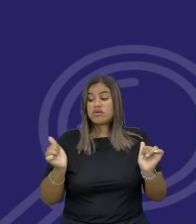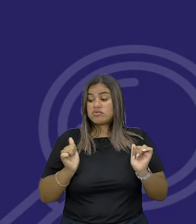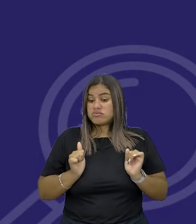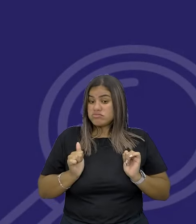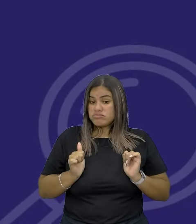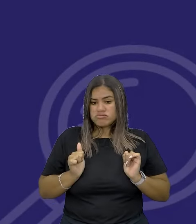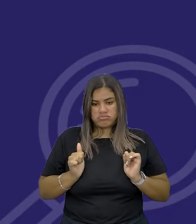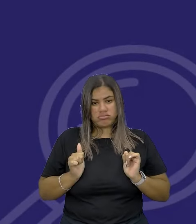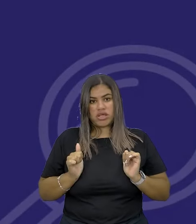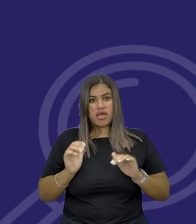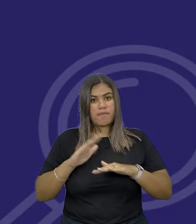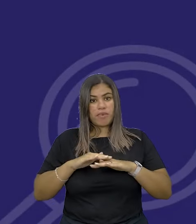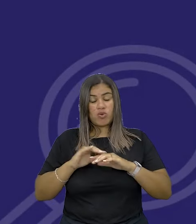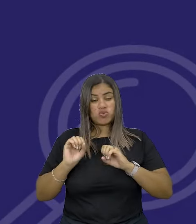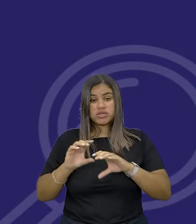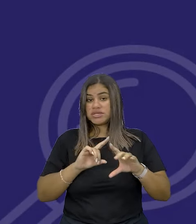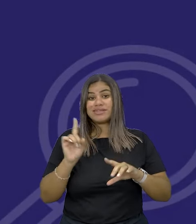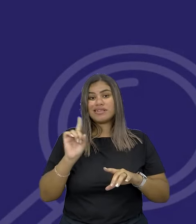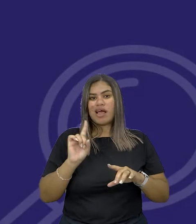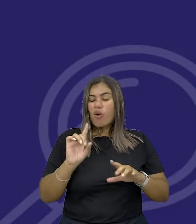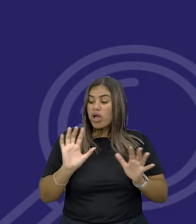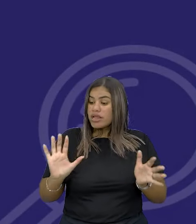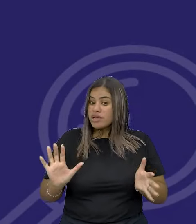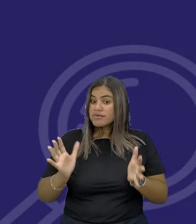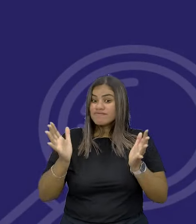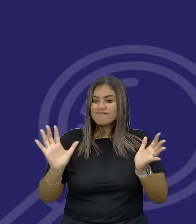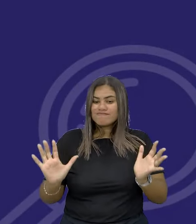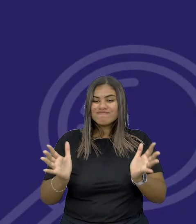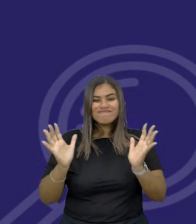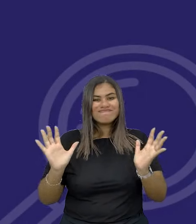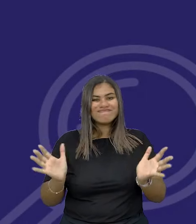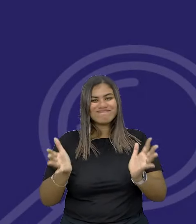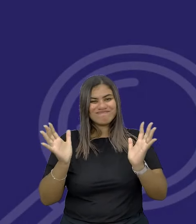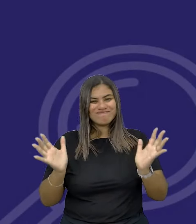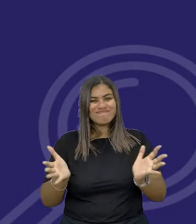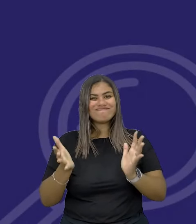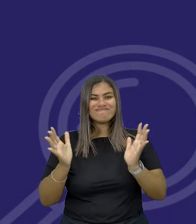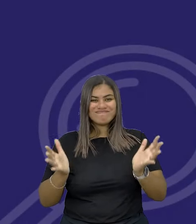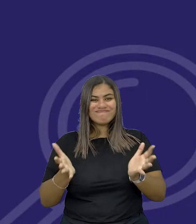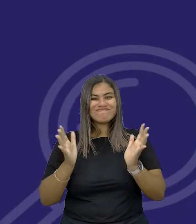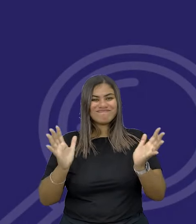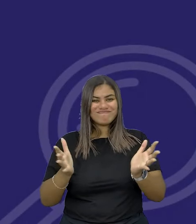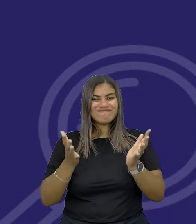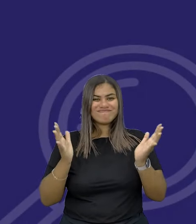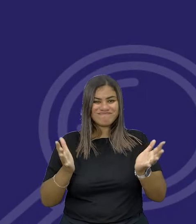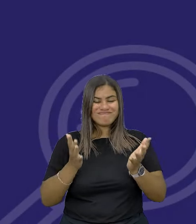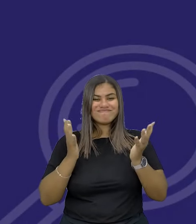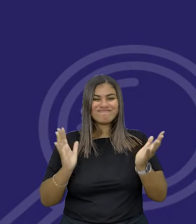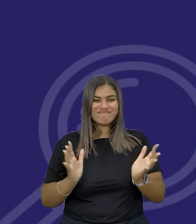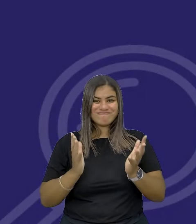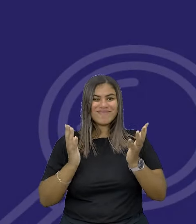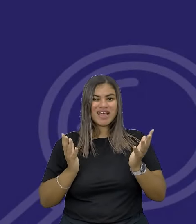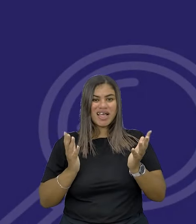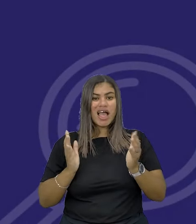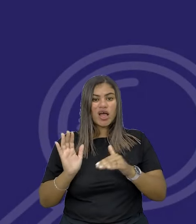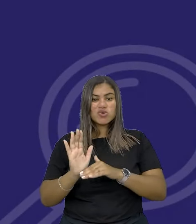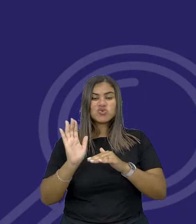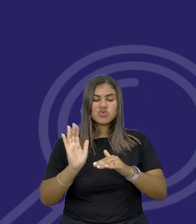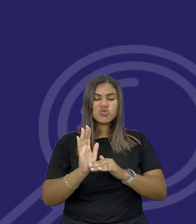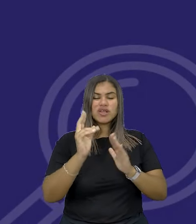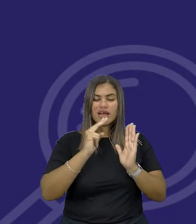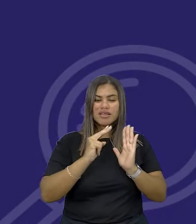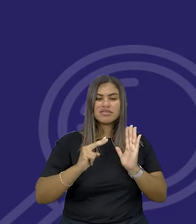vai utilizar, ele vai levar para os alunos, ele vai utilizar desse conhecimento que ele tem e vai facilitar a